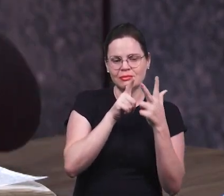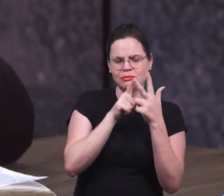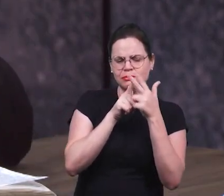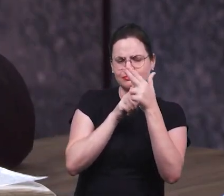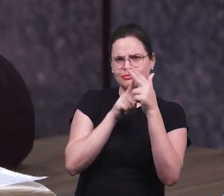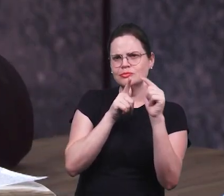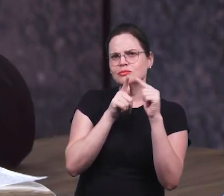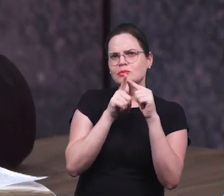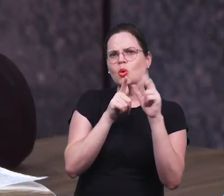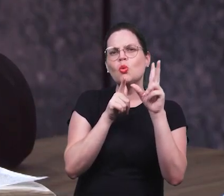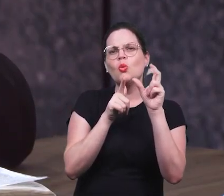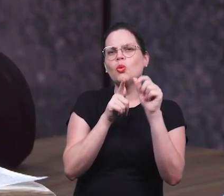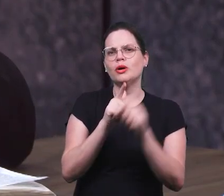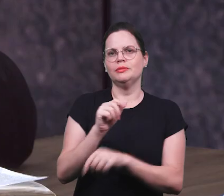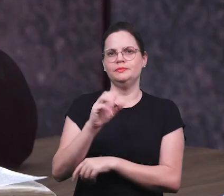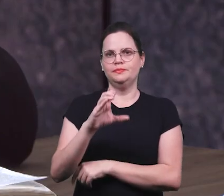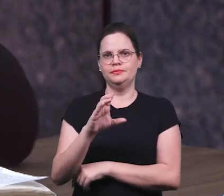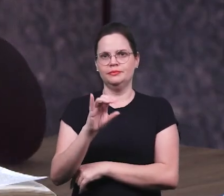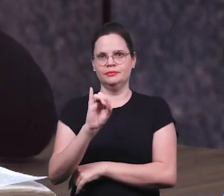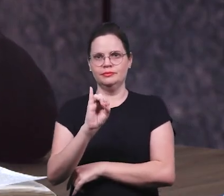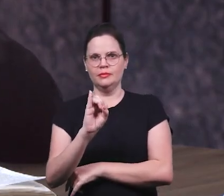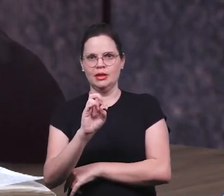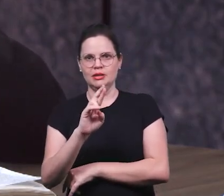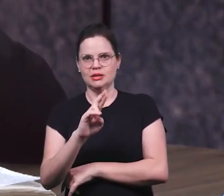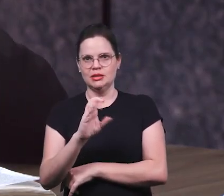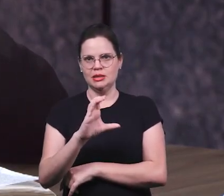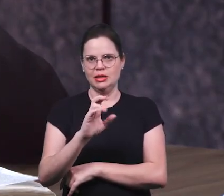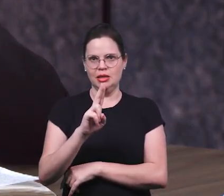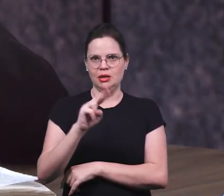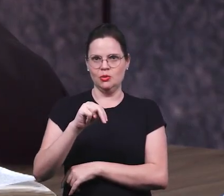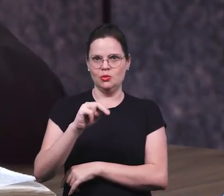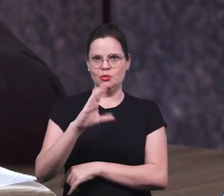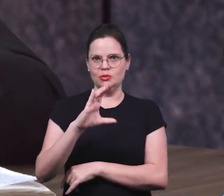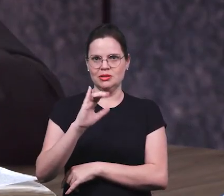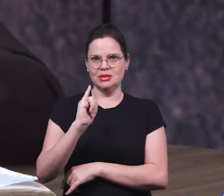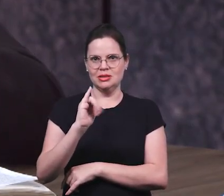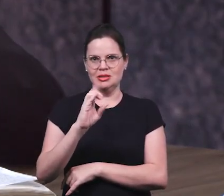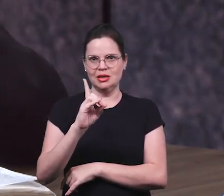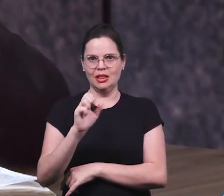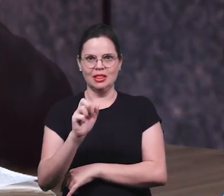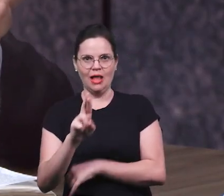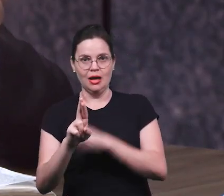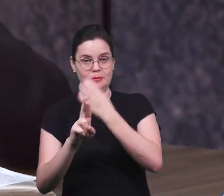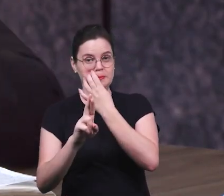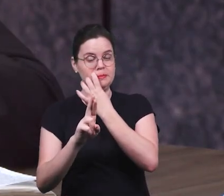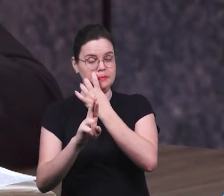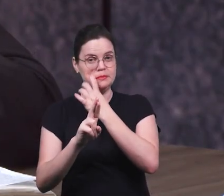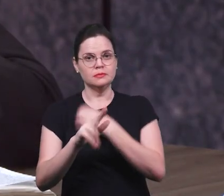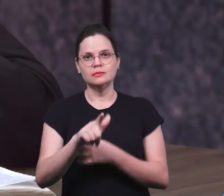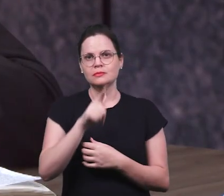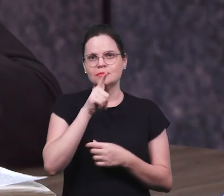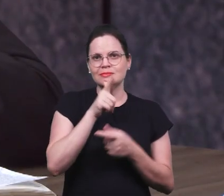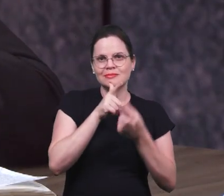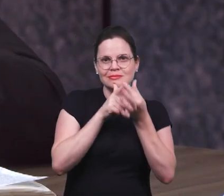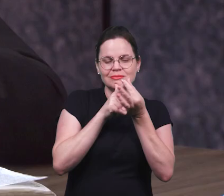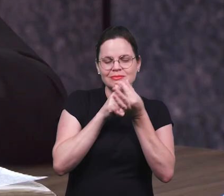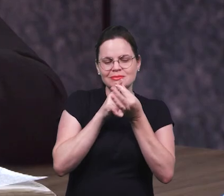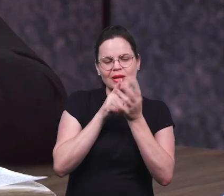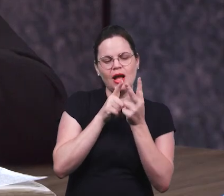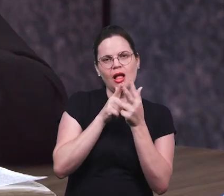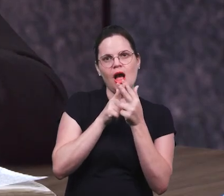a lei de Moisés. Então, isso provocou um conflito